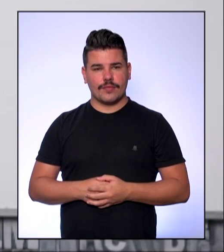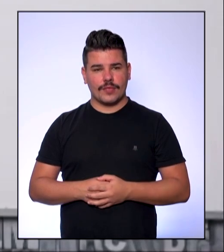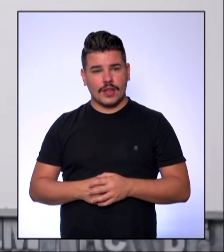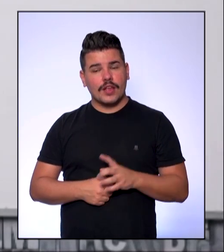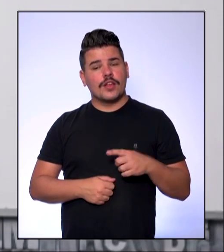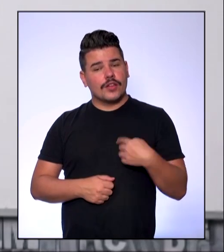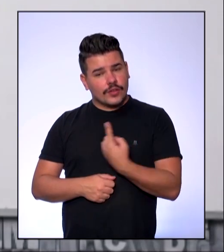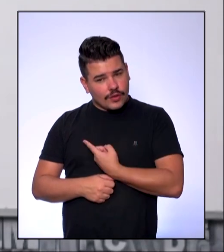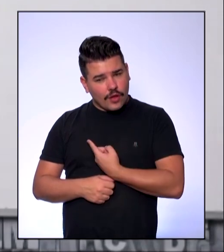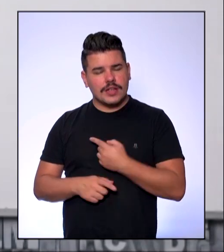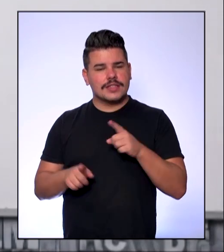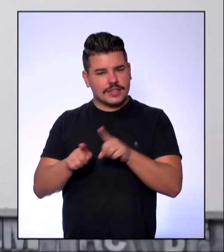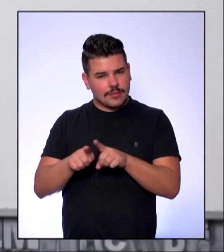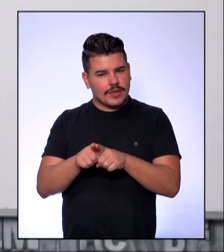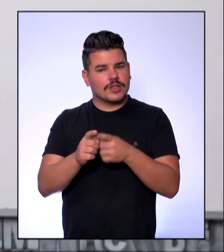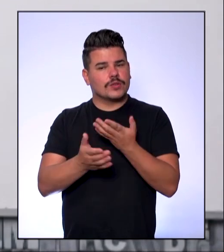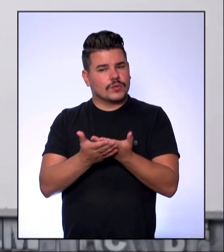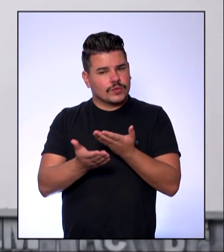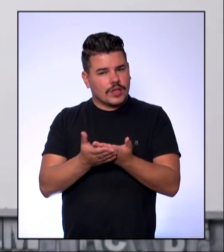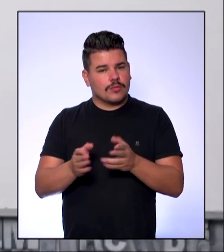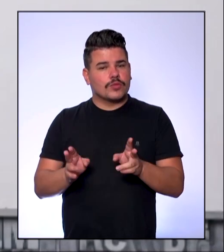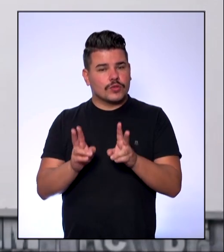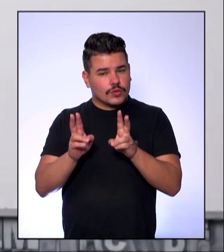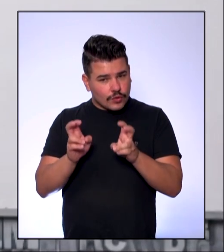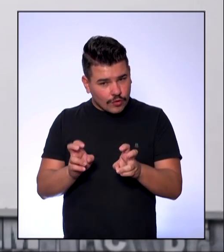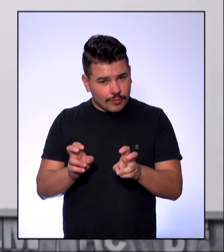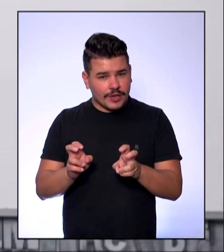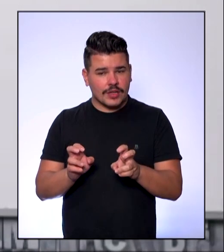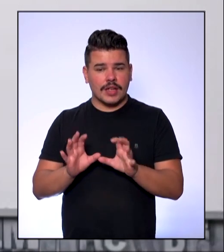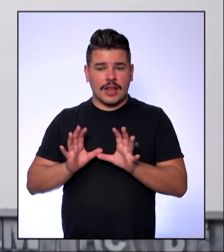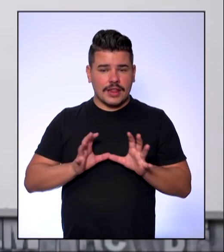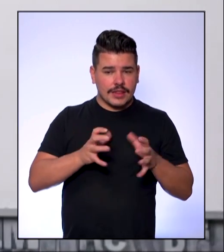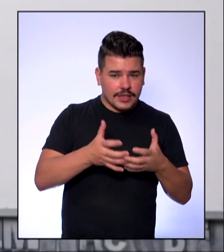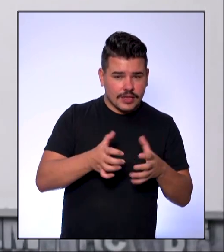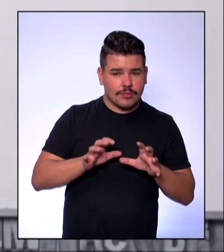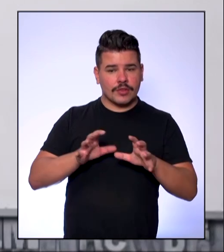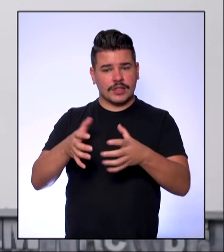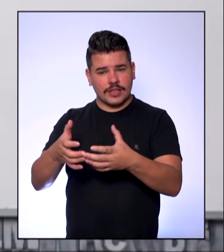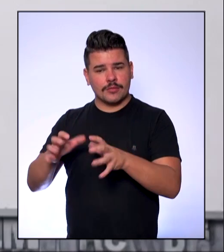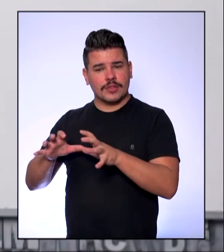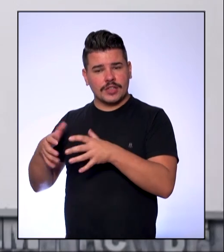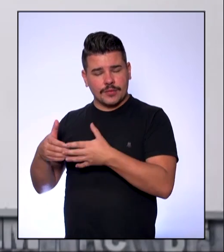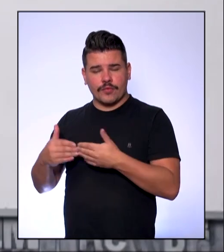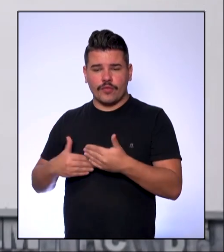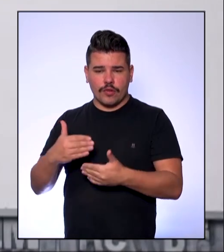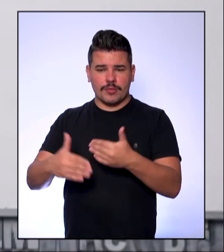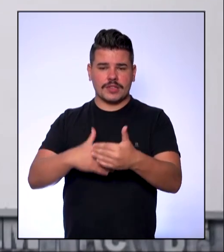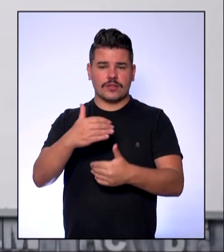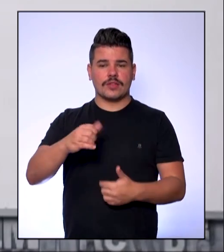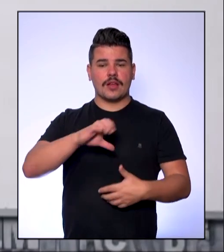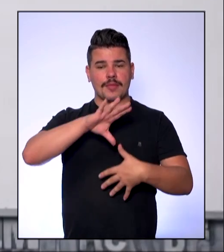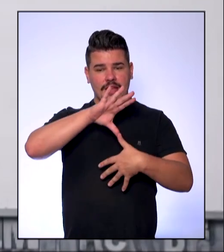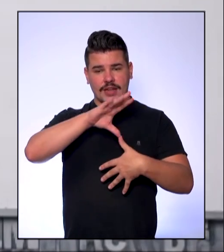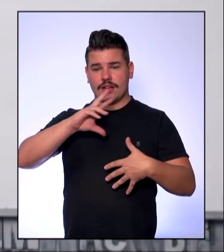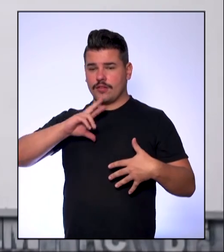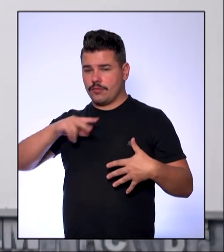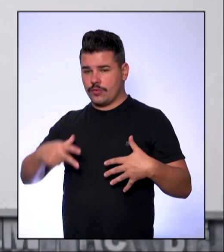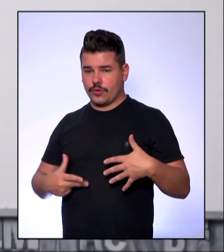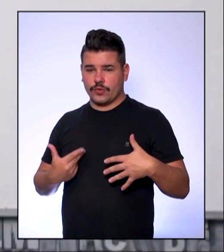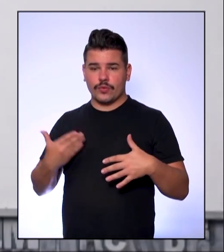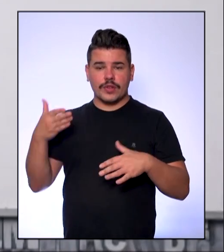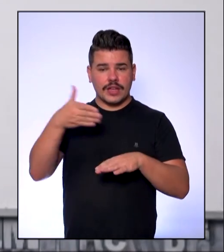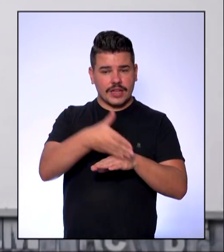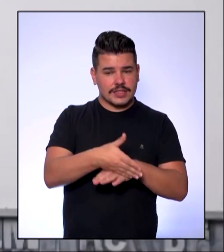Nós vimos também a formação das tribos, né, da América Portuguesa e